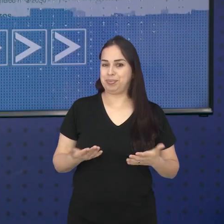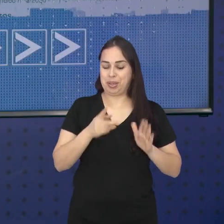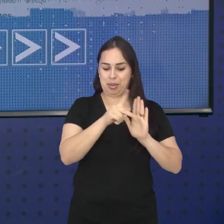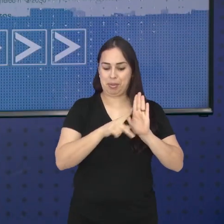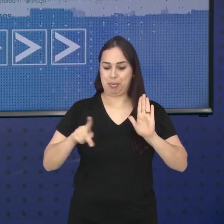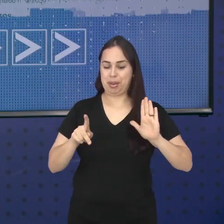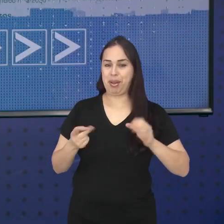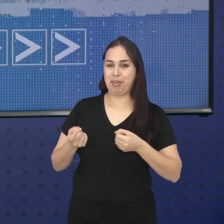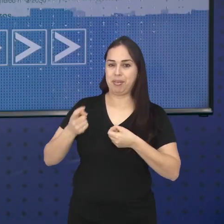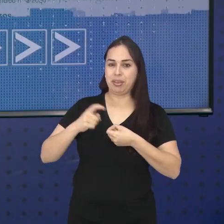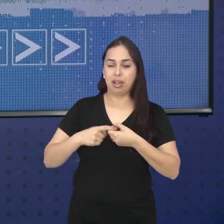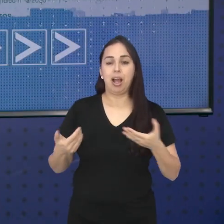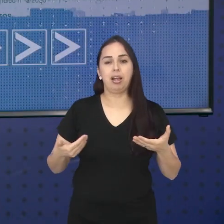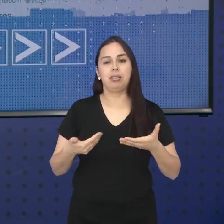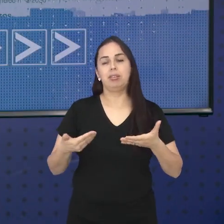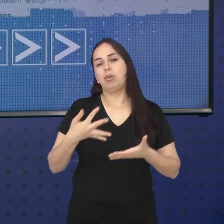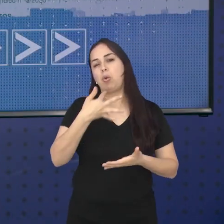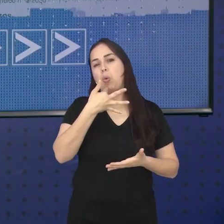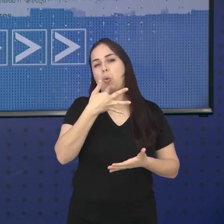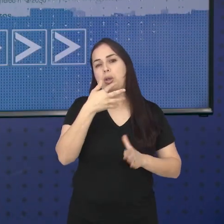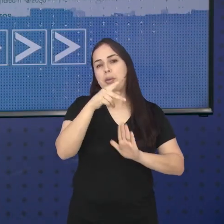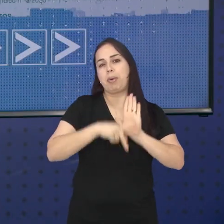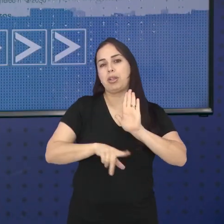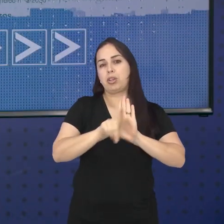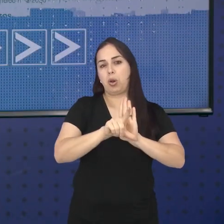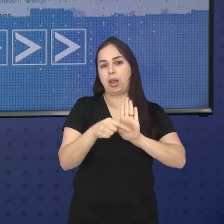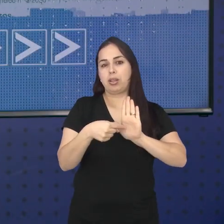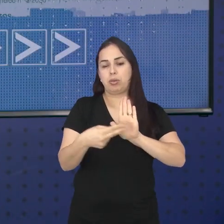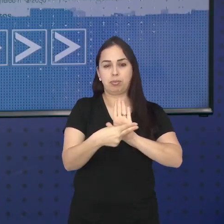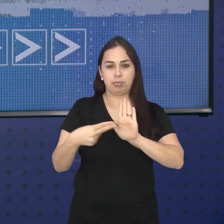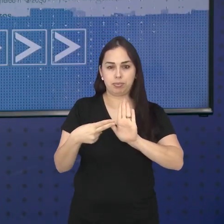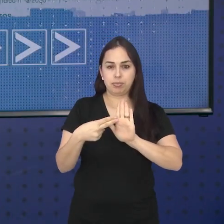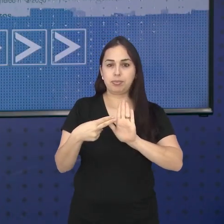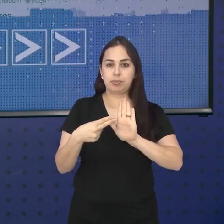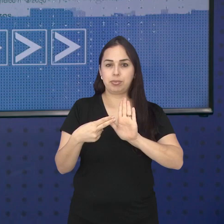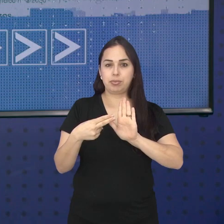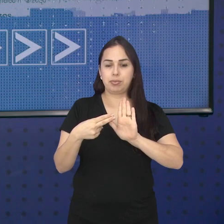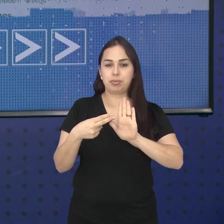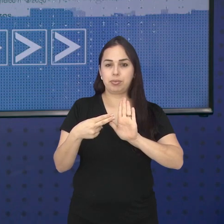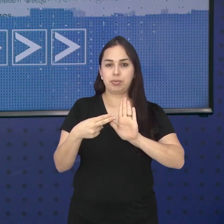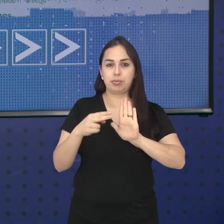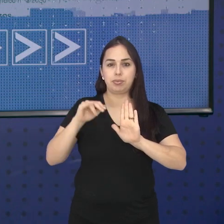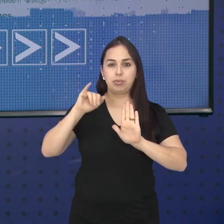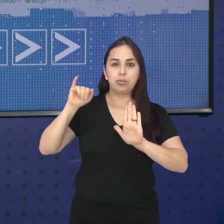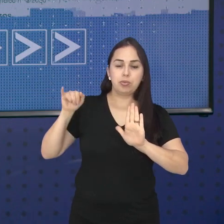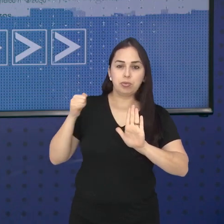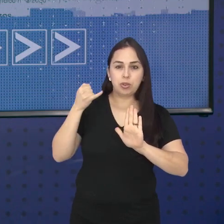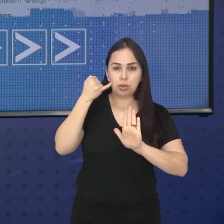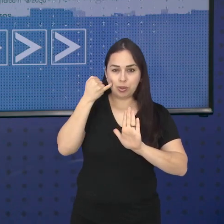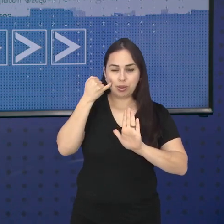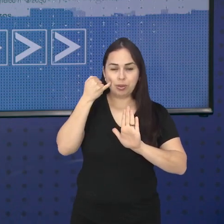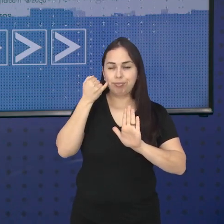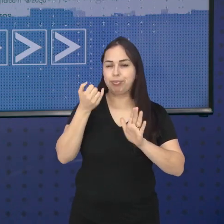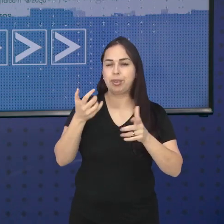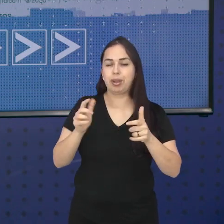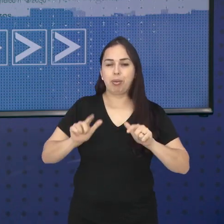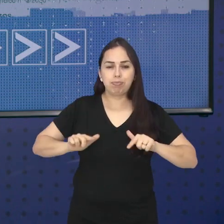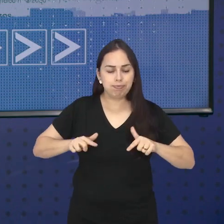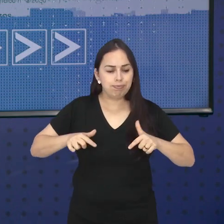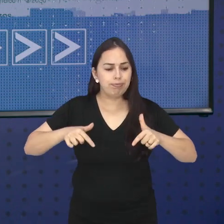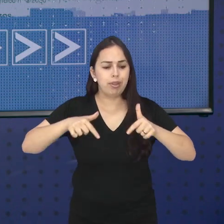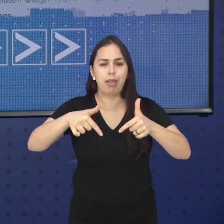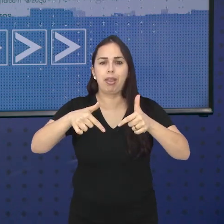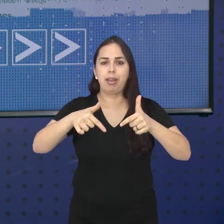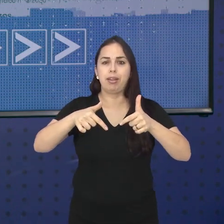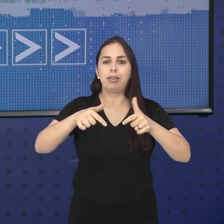de volta com o tramitando e agora vamos conhecer um projeto de lei de autoria do vereador juvenil Silvério que preveu uma